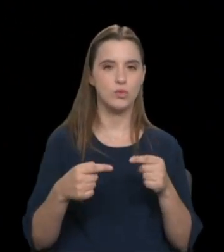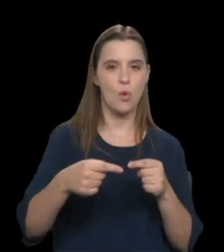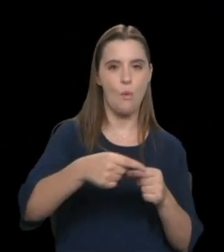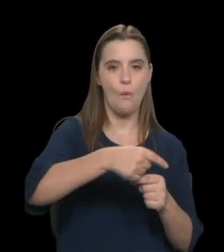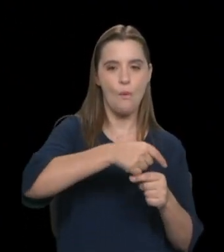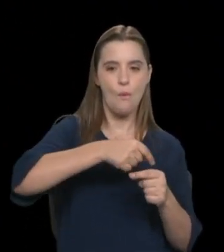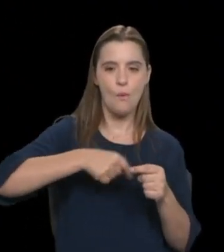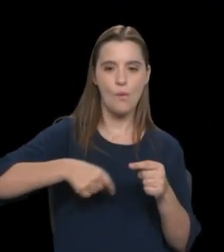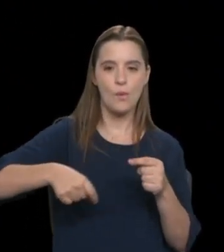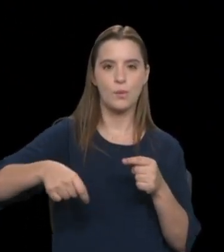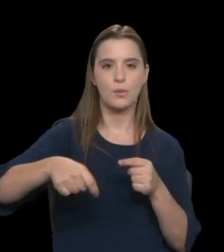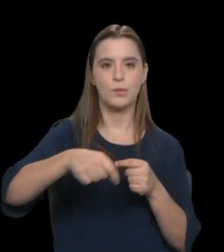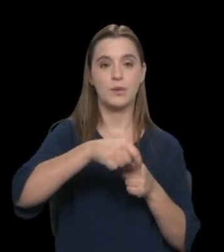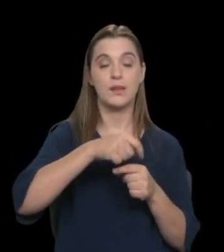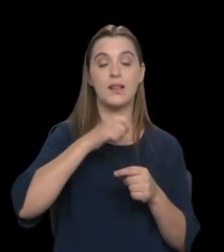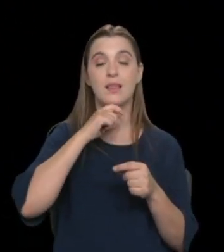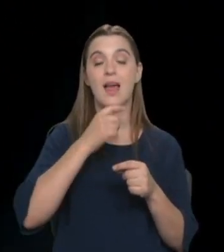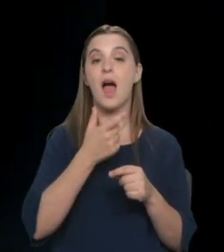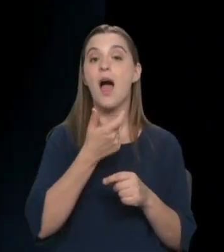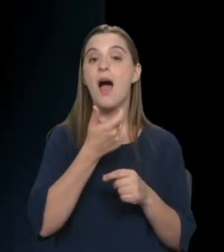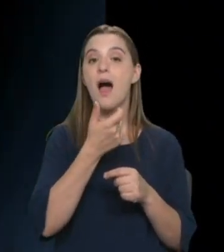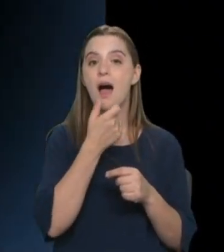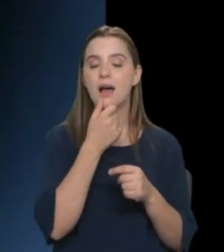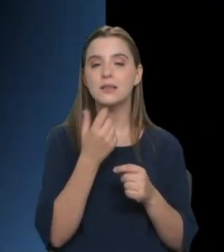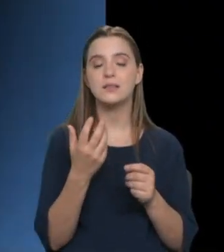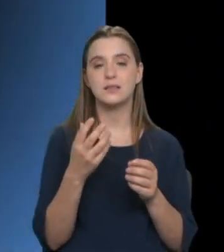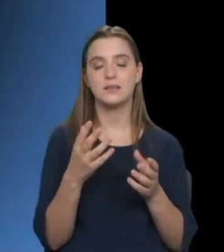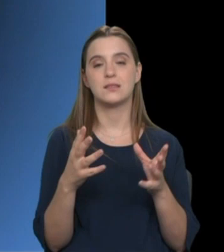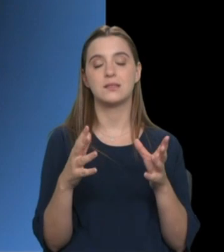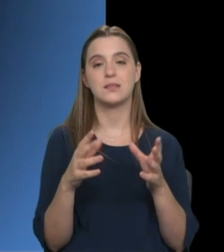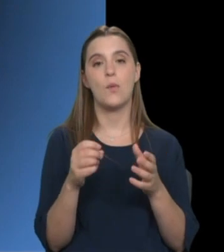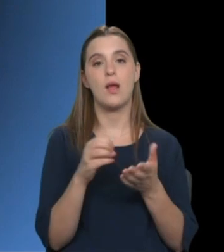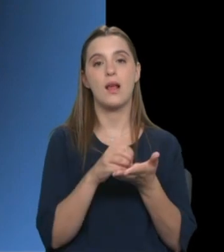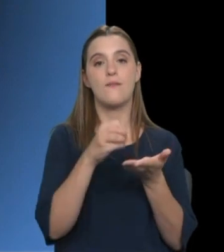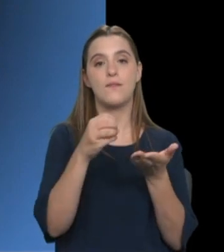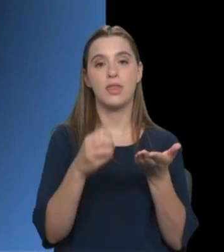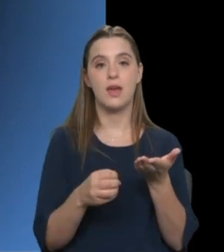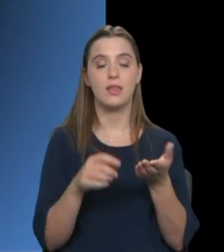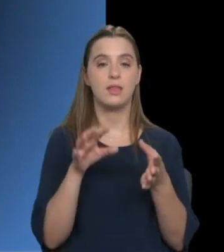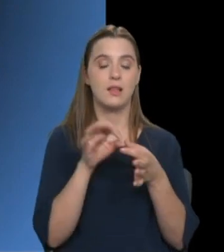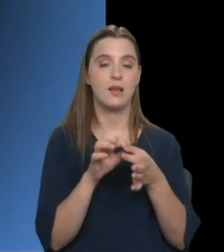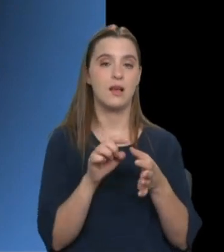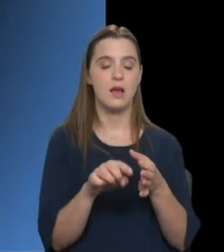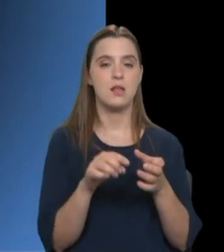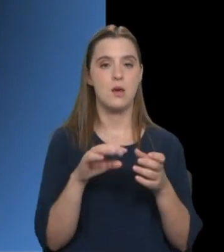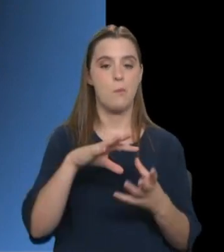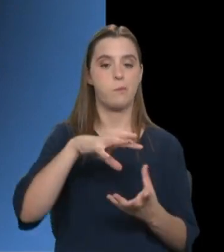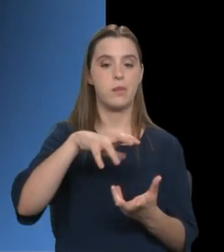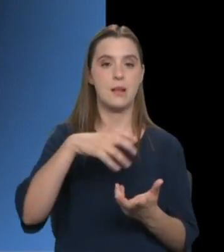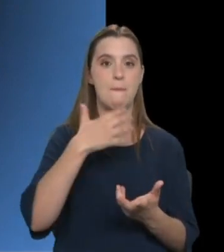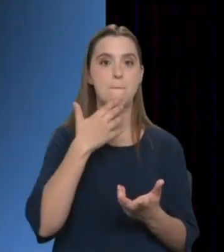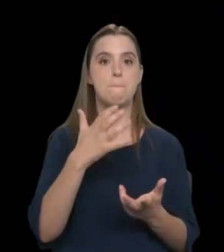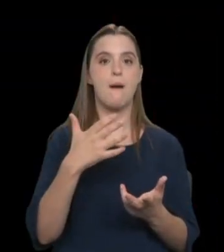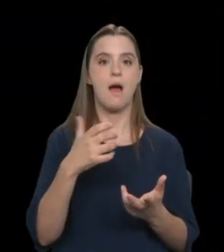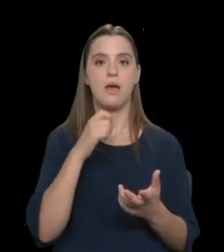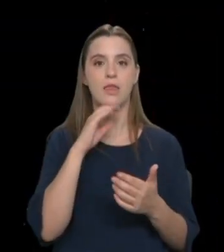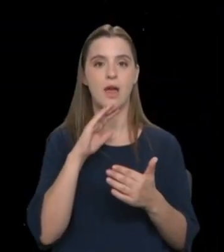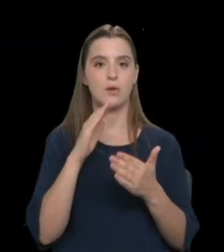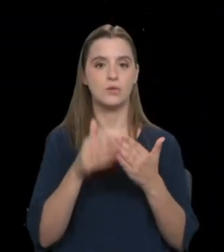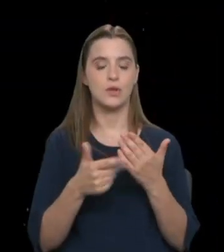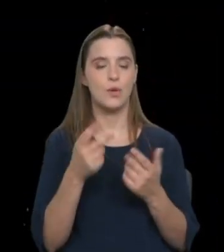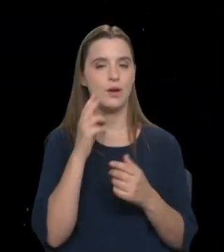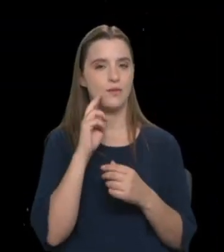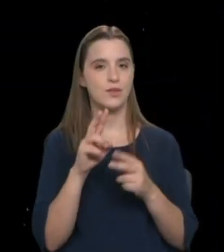que só mesmo a gravidade de um grande planeta é que poderia colocá-los com aquelas órbitas. Pois bem, aparece agora um estudo que olha para um corpo em particular